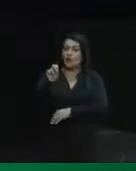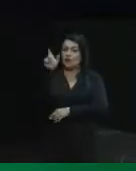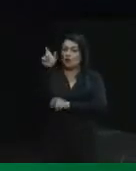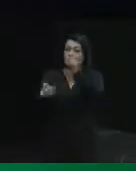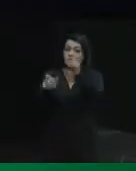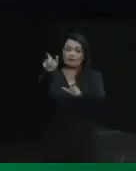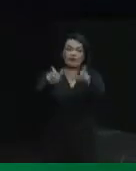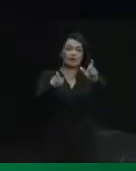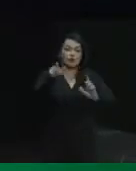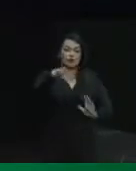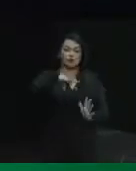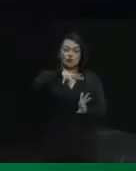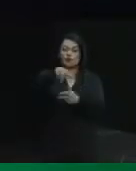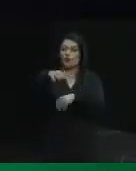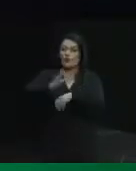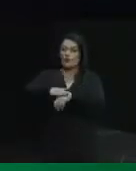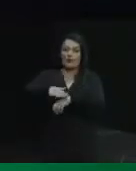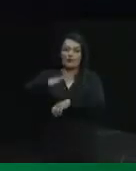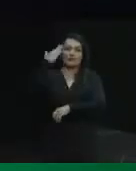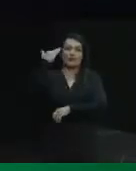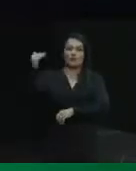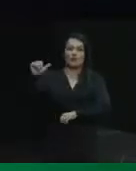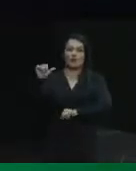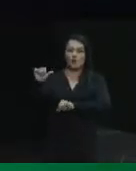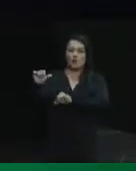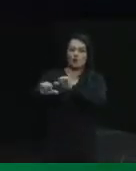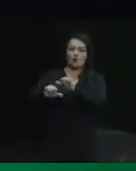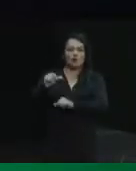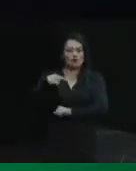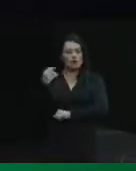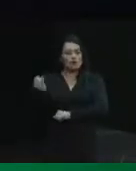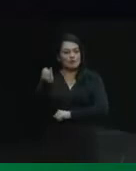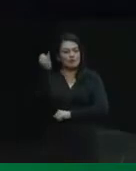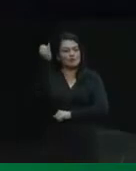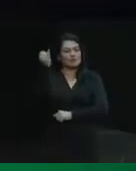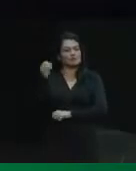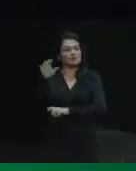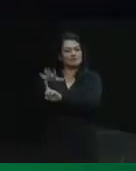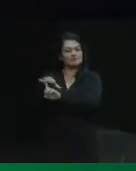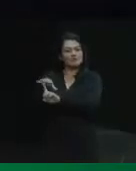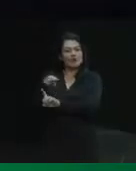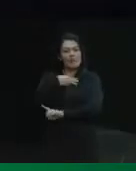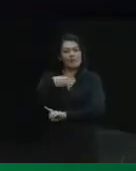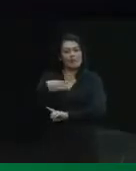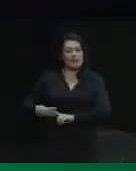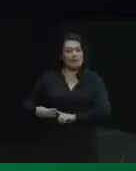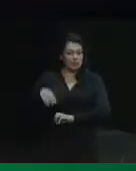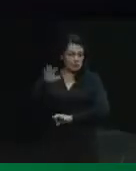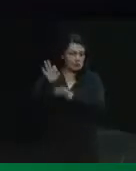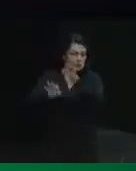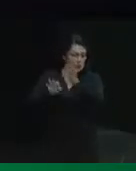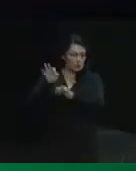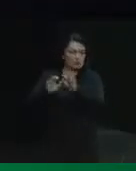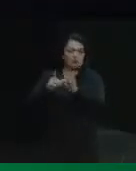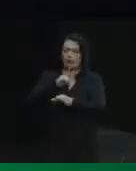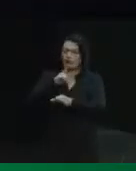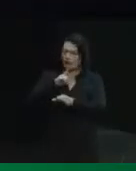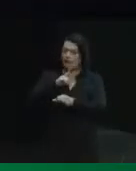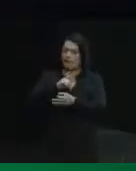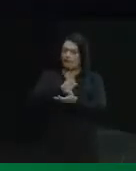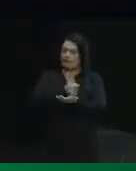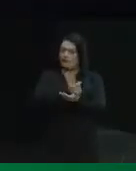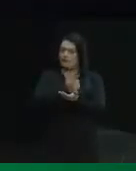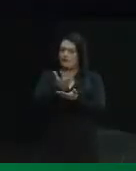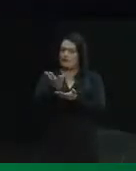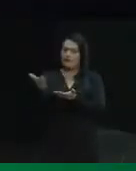personalidades mundiais que moldaram a última década. Como ministro da Justiça, teve grande resultado no